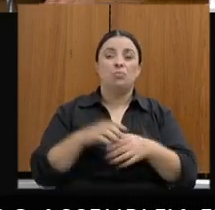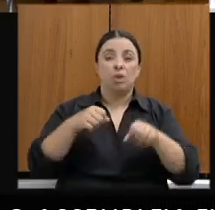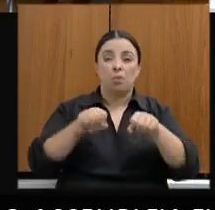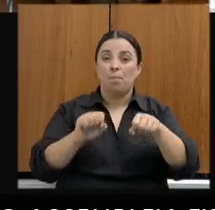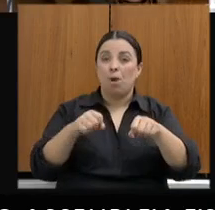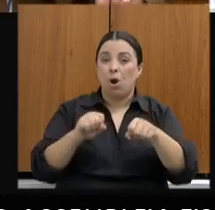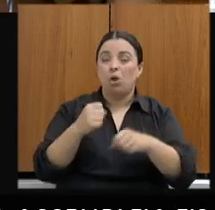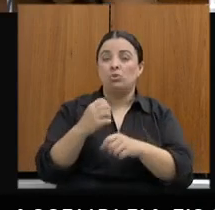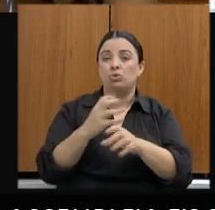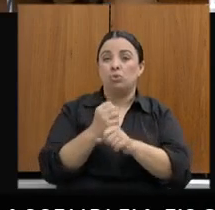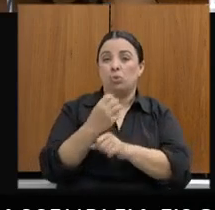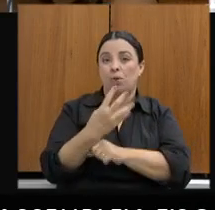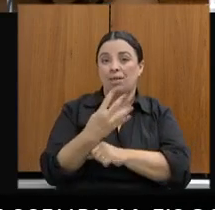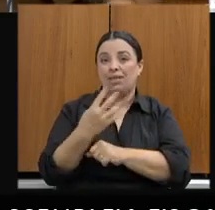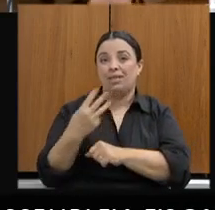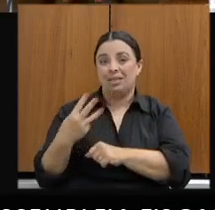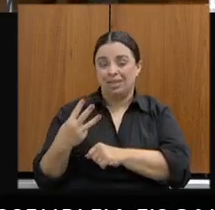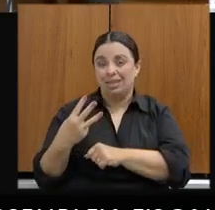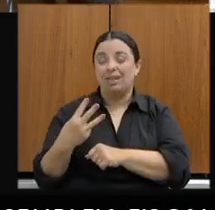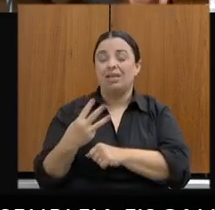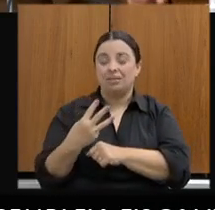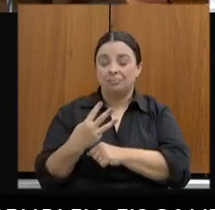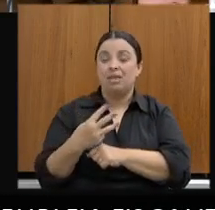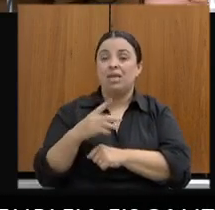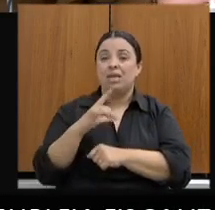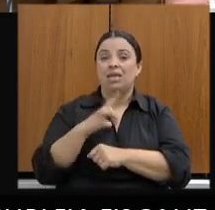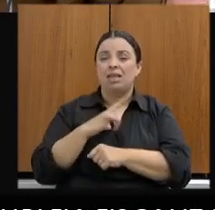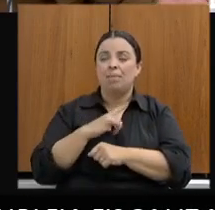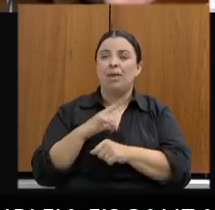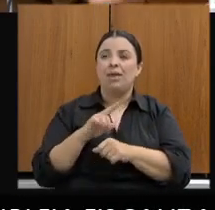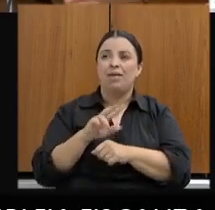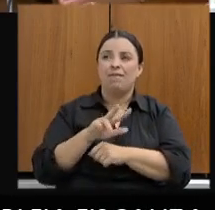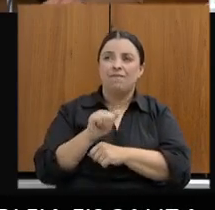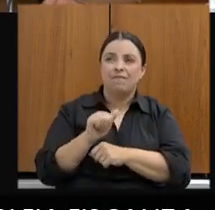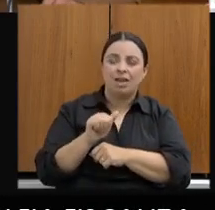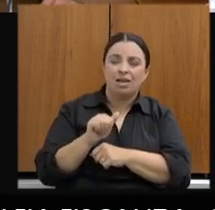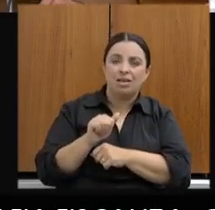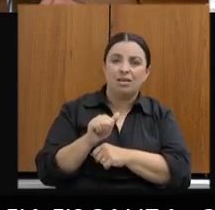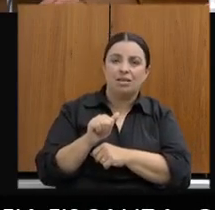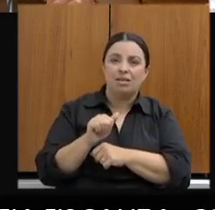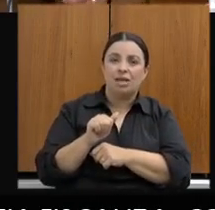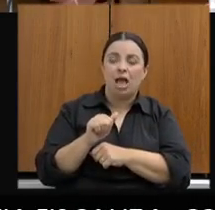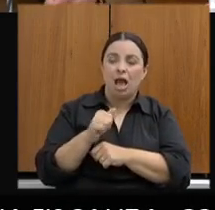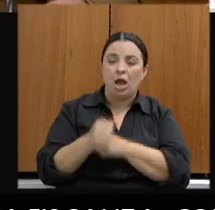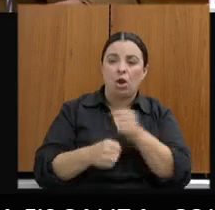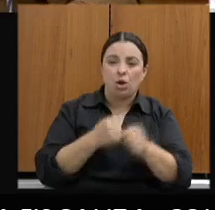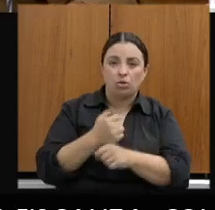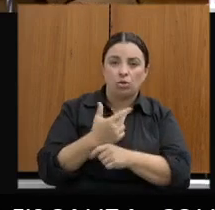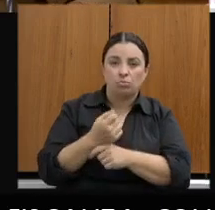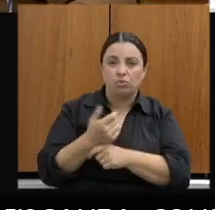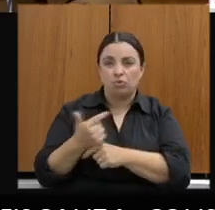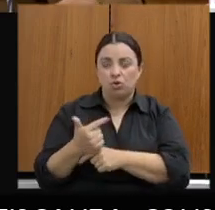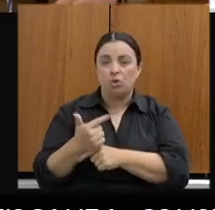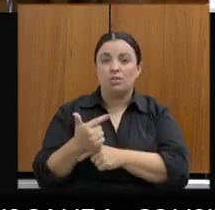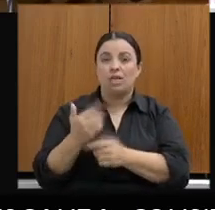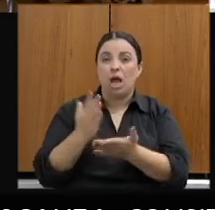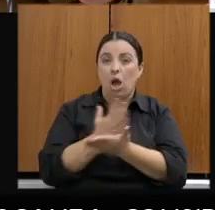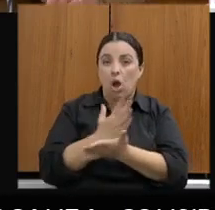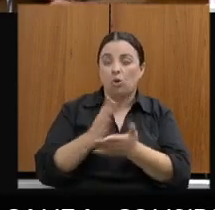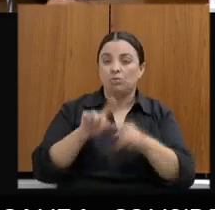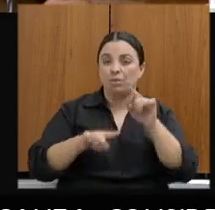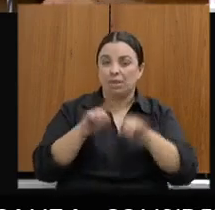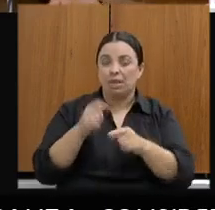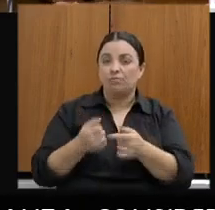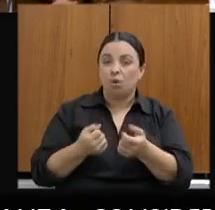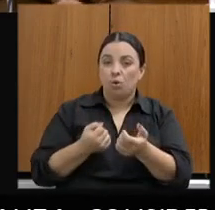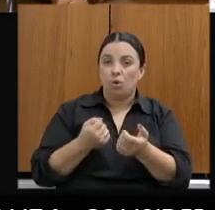agora de dobrando desses valores que vão chegar Guarujá já em 2022 alguns já foram entregue ainda tem mais alguns até